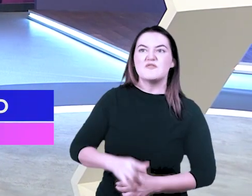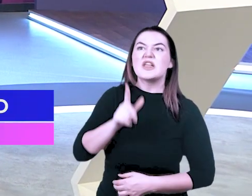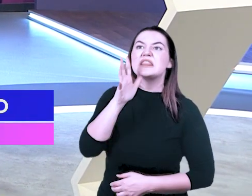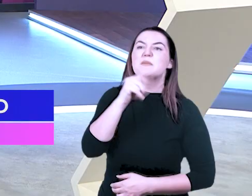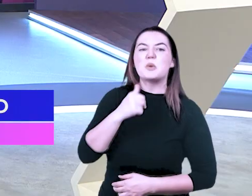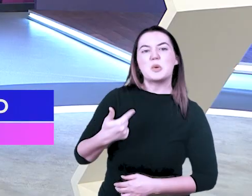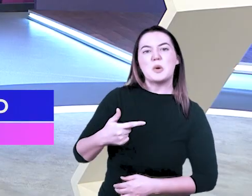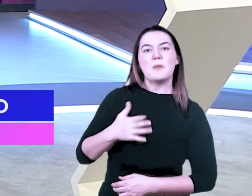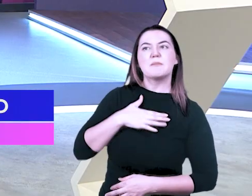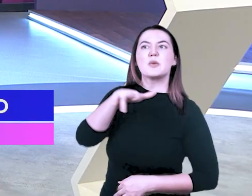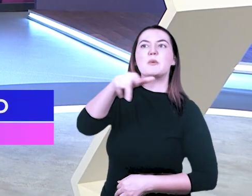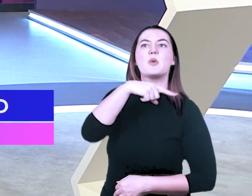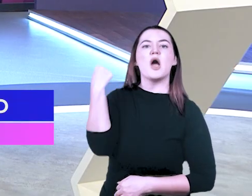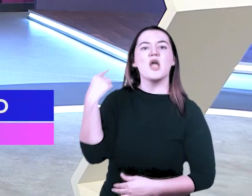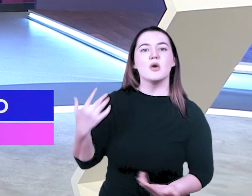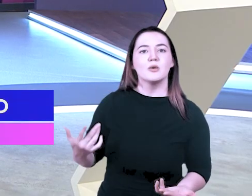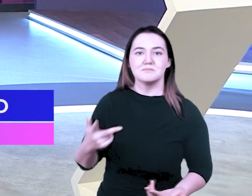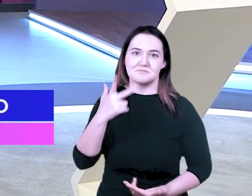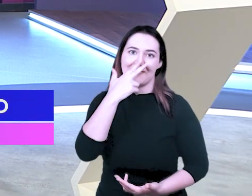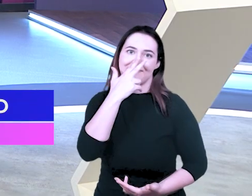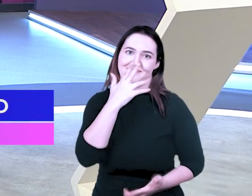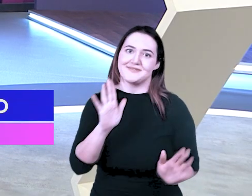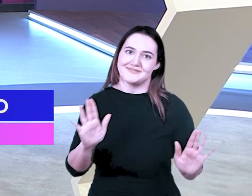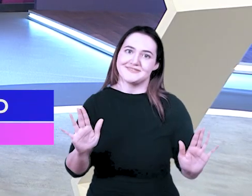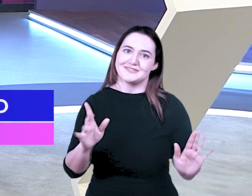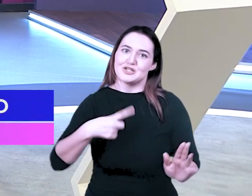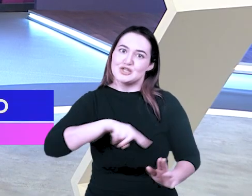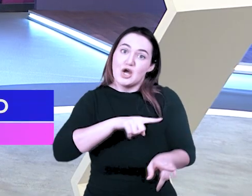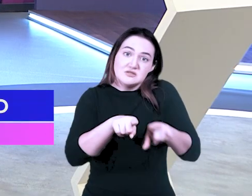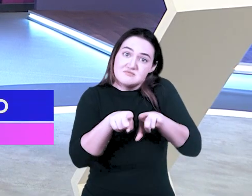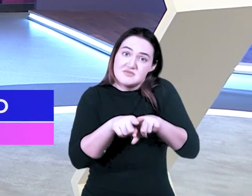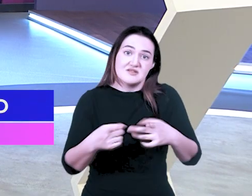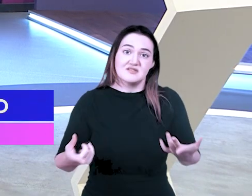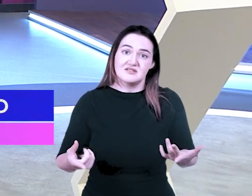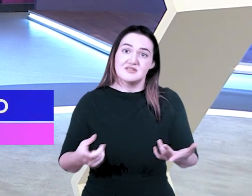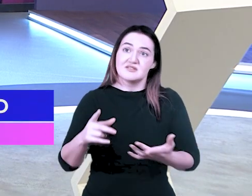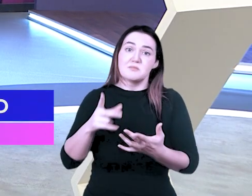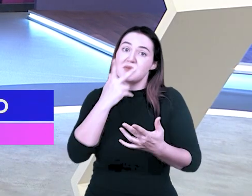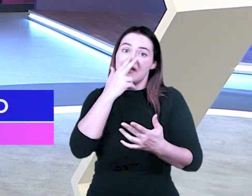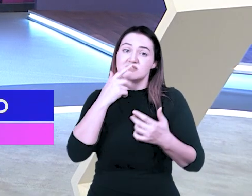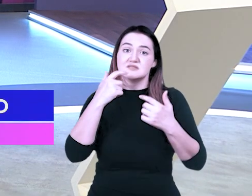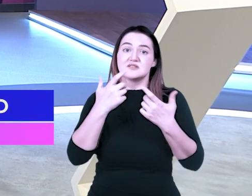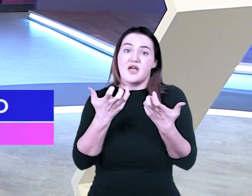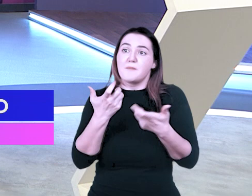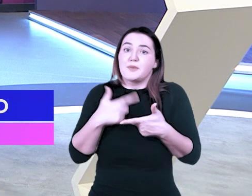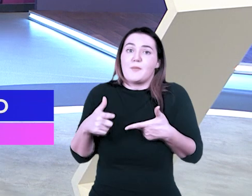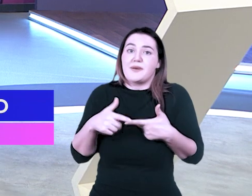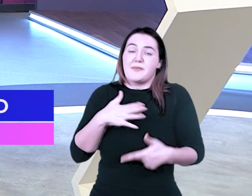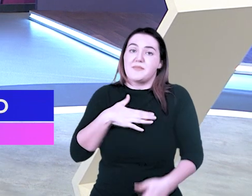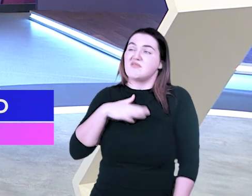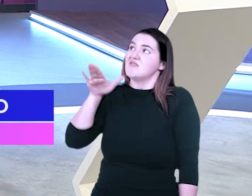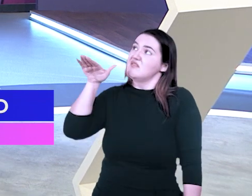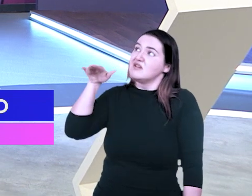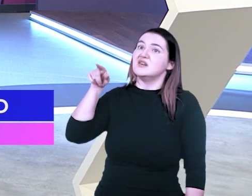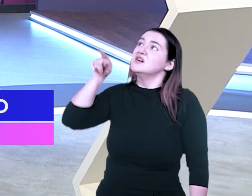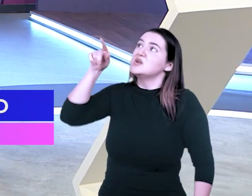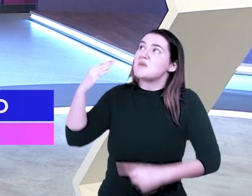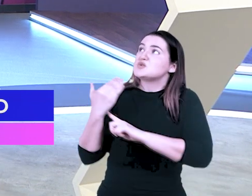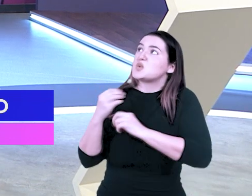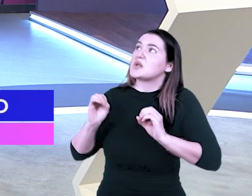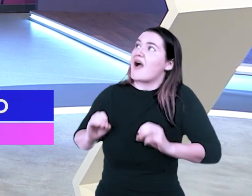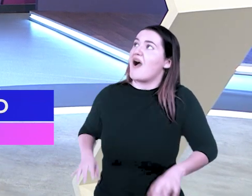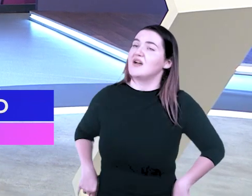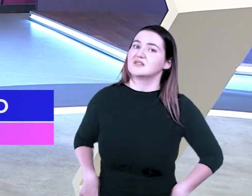problema. E nós podemos ter a mesma tendência de querer culpar a Deus dos nossos problemas. Mas saiba que